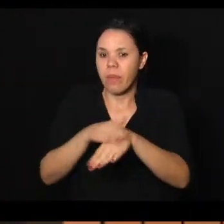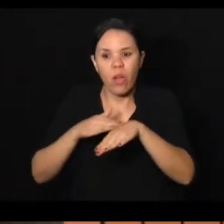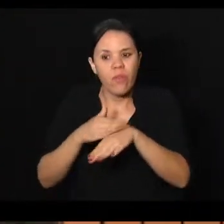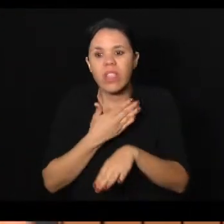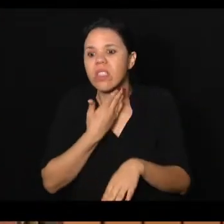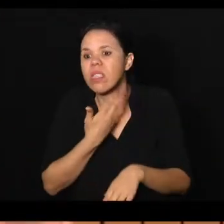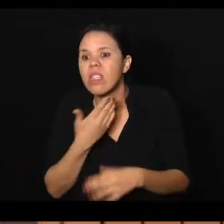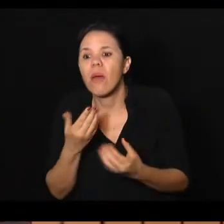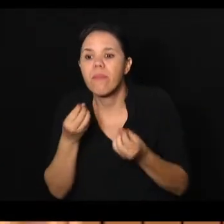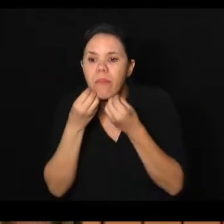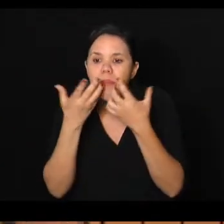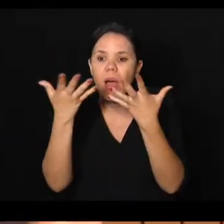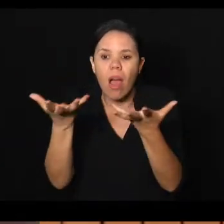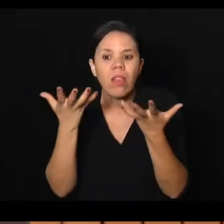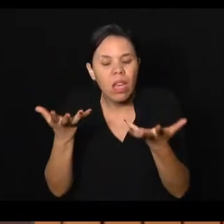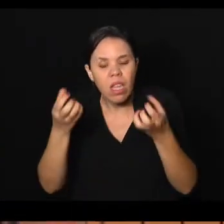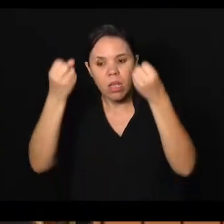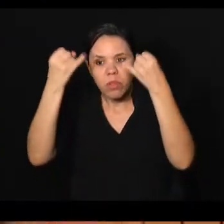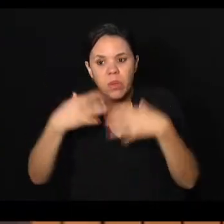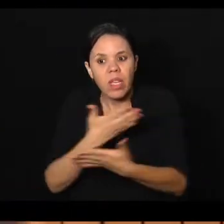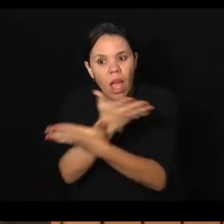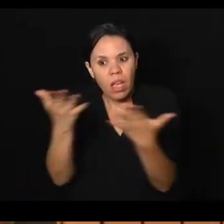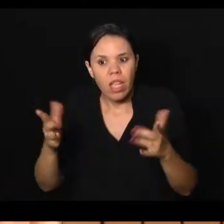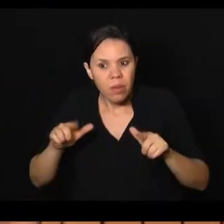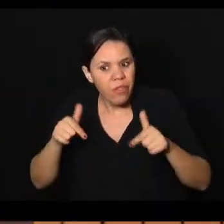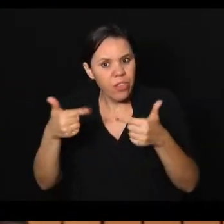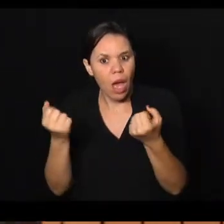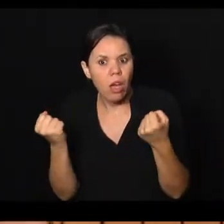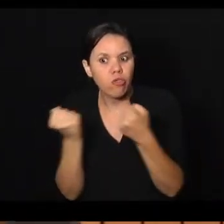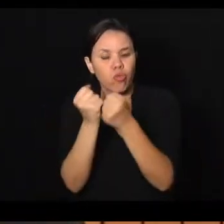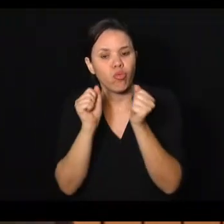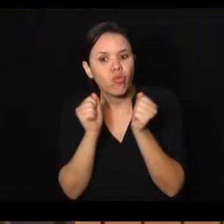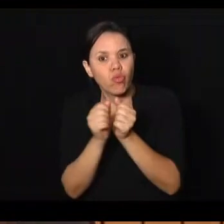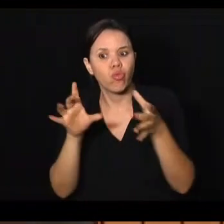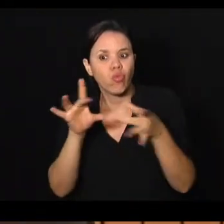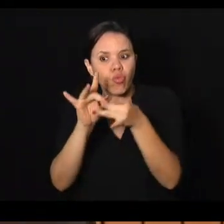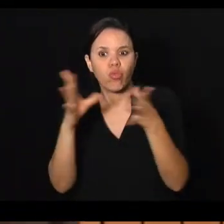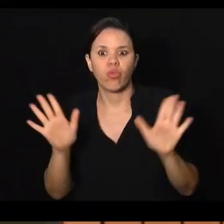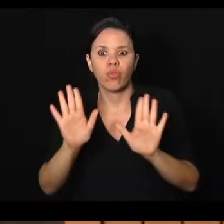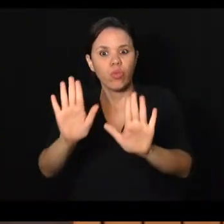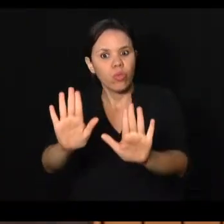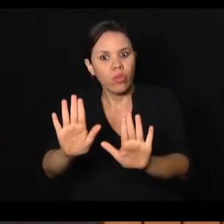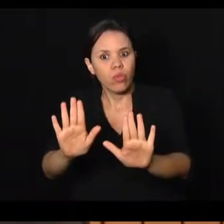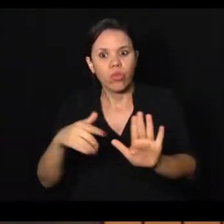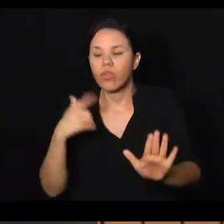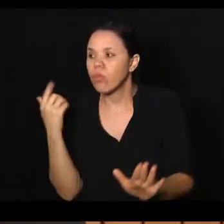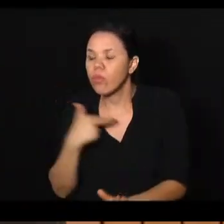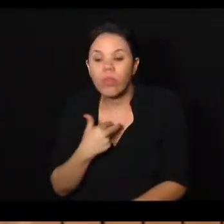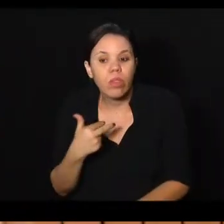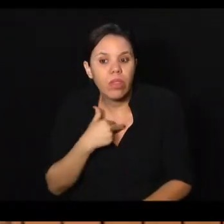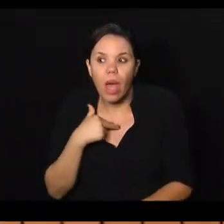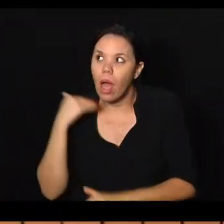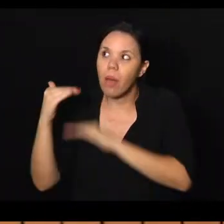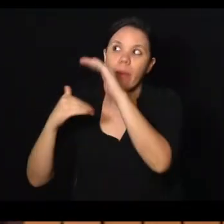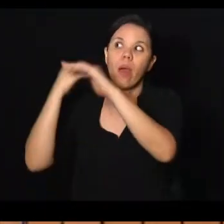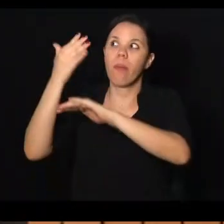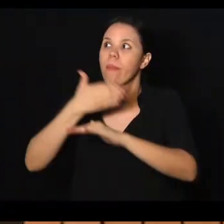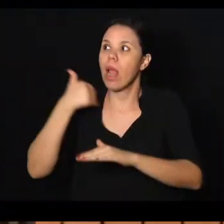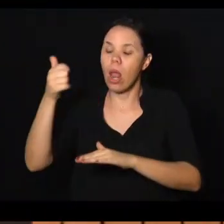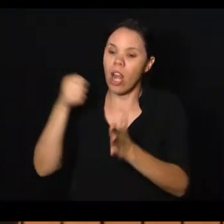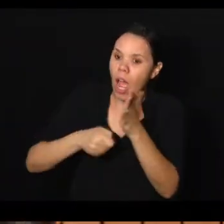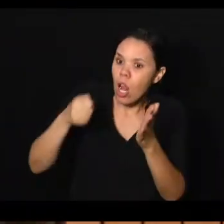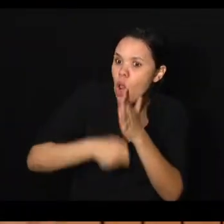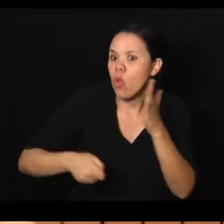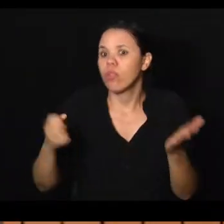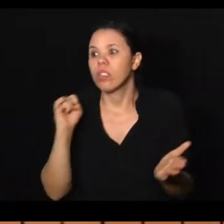para dizer: queremos enfrentar e precisamos de vocês juntos. Não se constrói políticas públicas sem